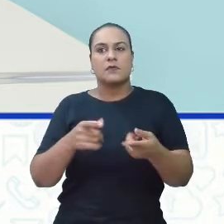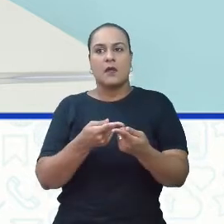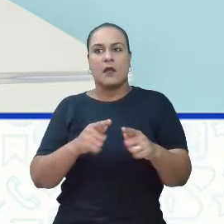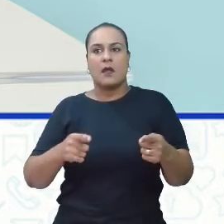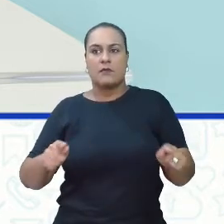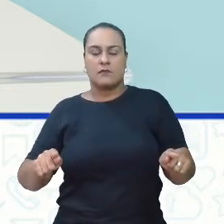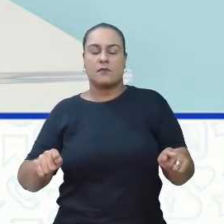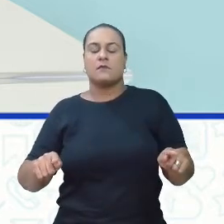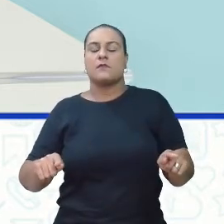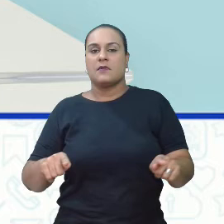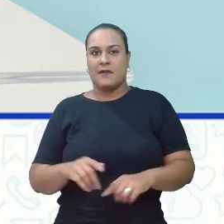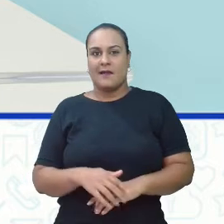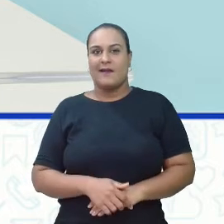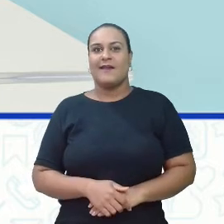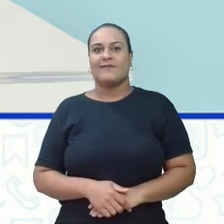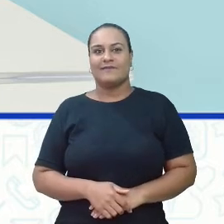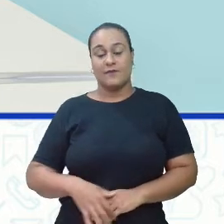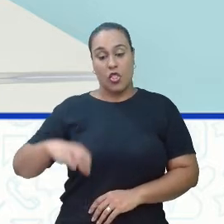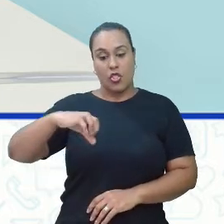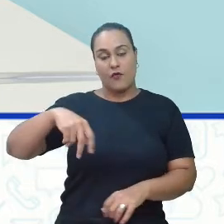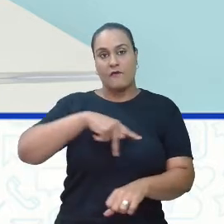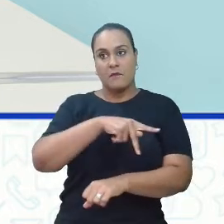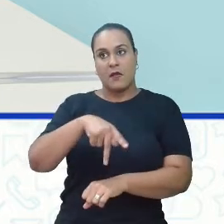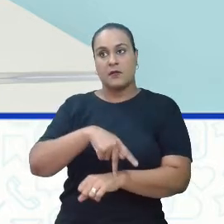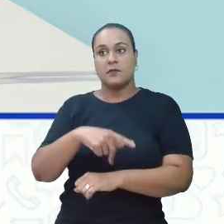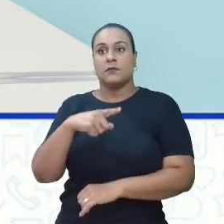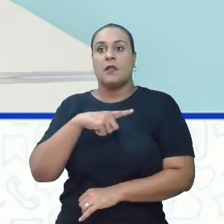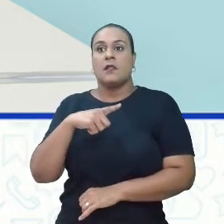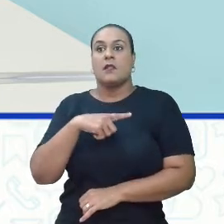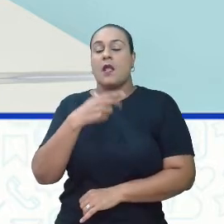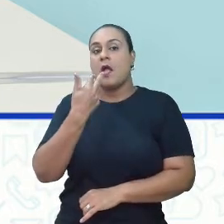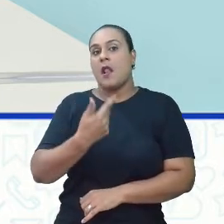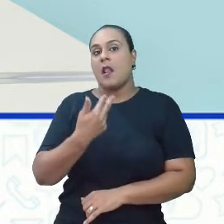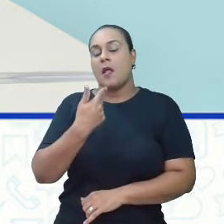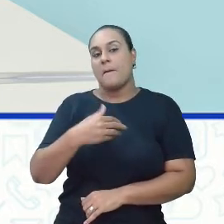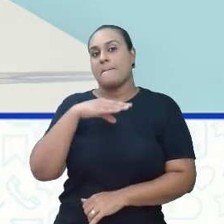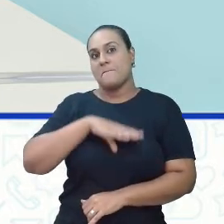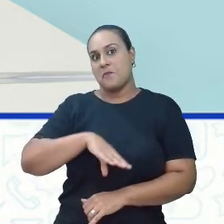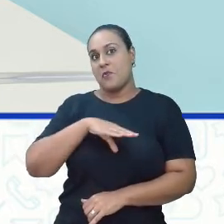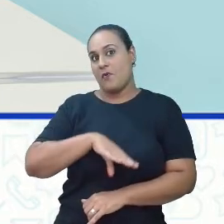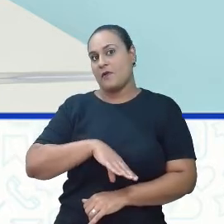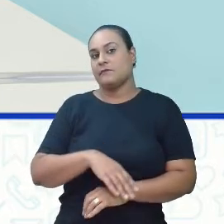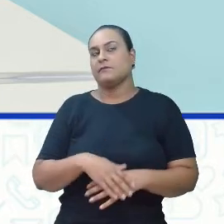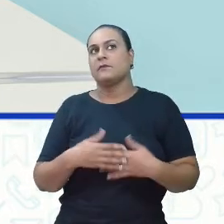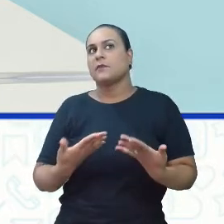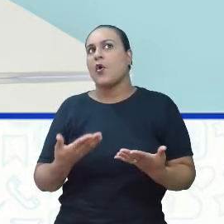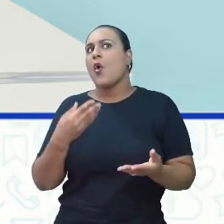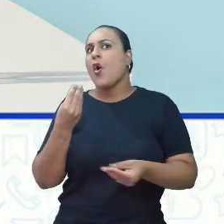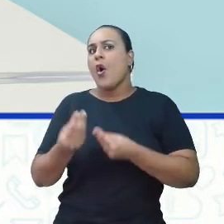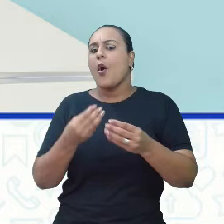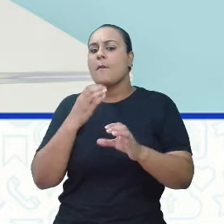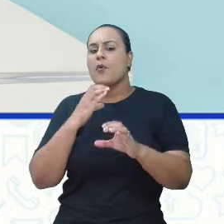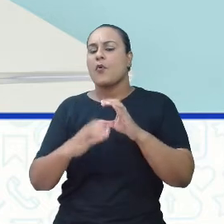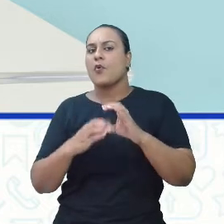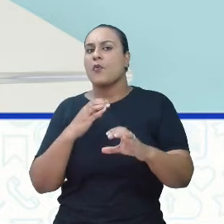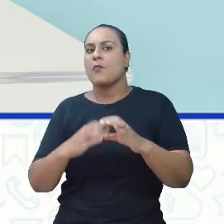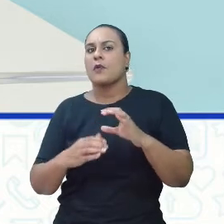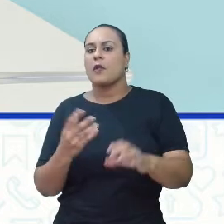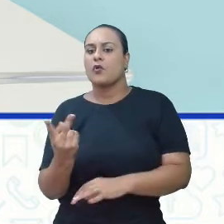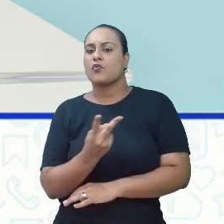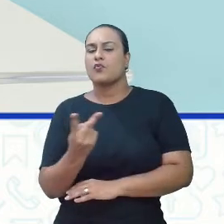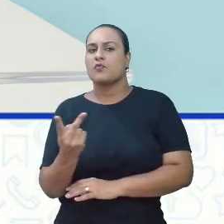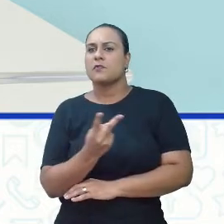língua portuguesa como língua oficial, ou seja, como é que eu facilito a comunicação entre 2 pessoas que falam a mesma